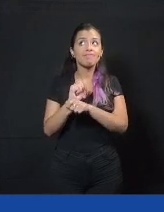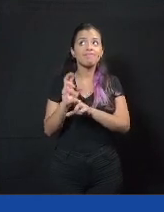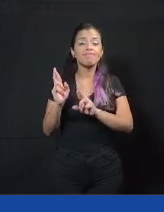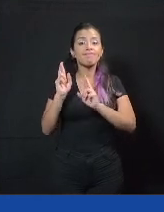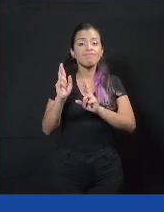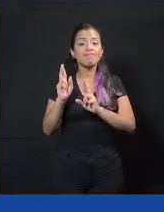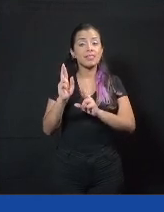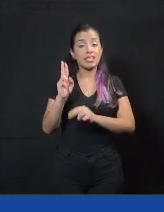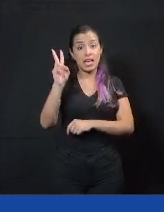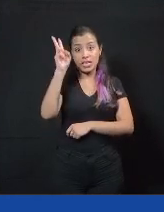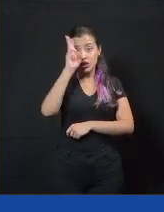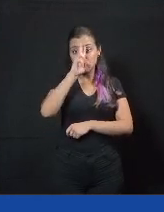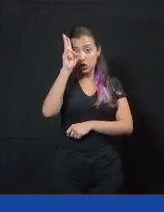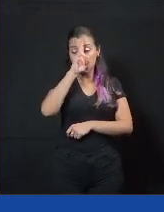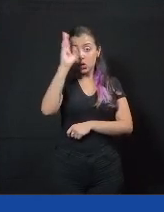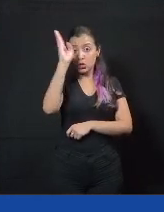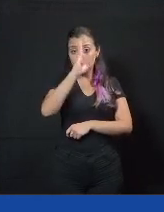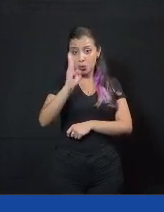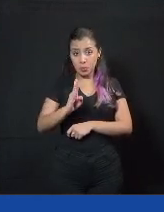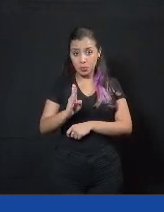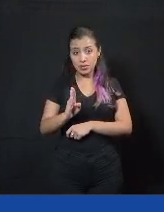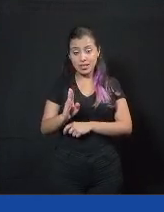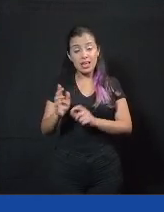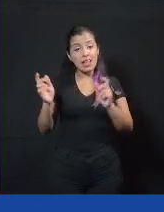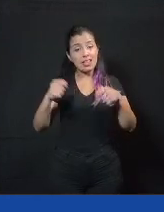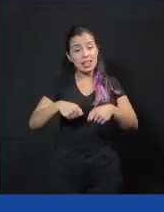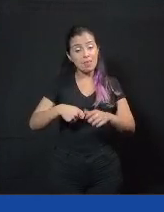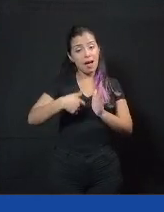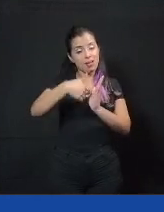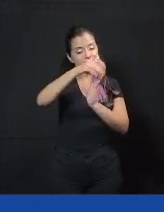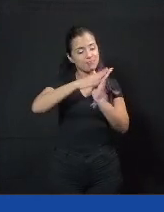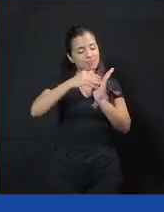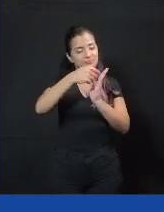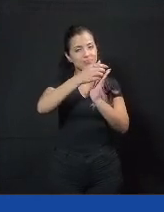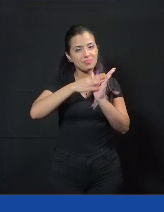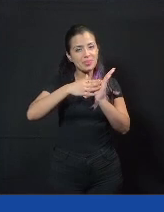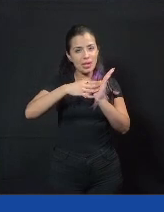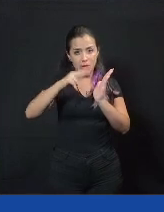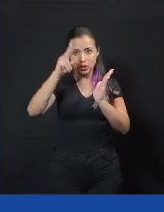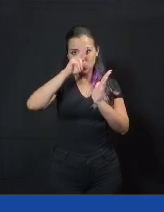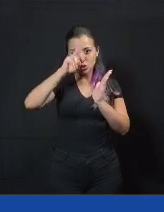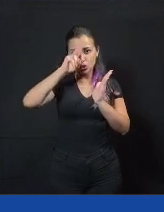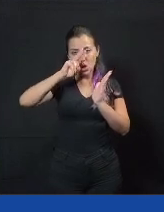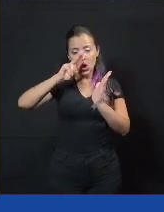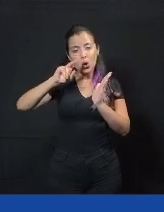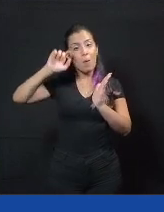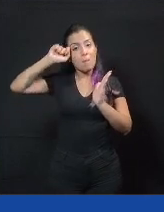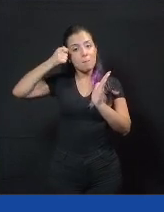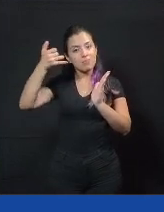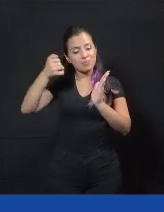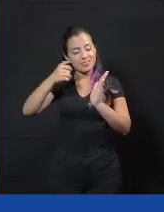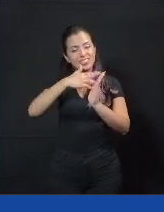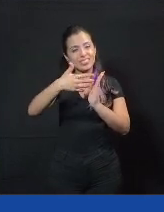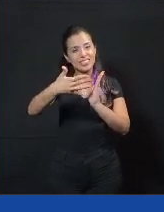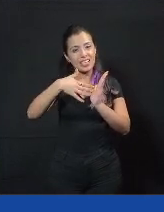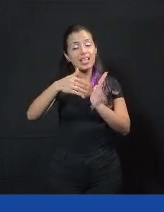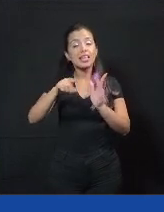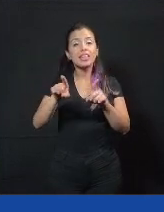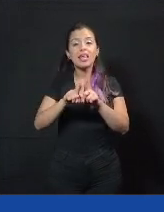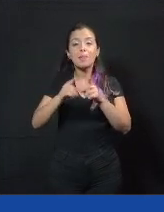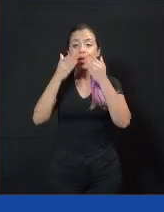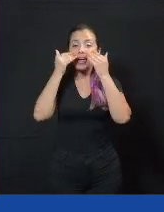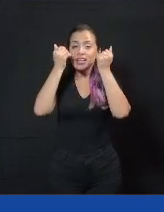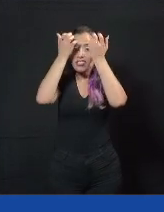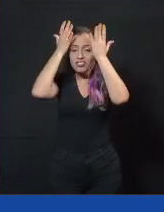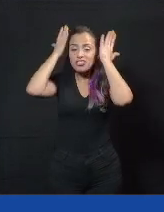história do Brasil possa ser pintada com tintas negras, né, e com as tintas dos povos indígenas na sociedade brasileira, já que